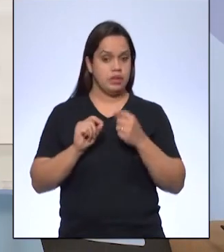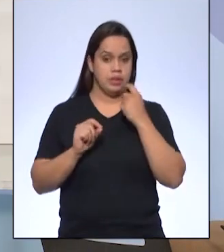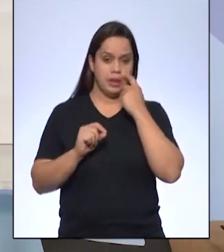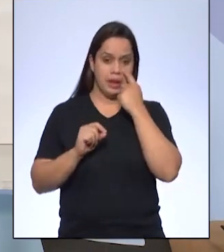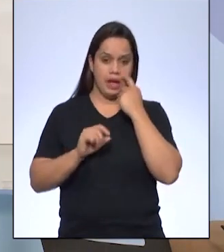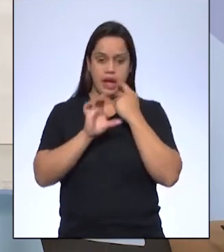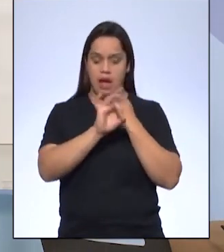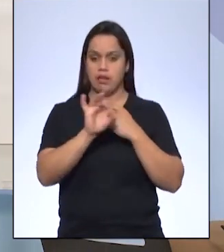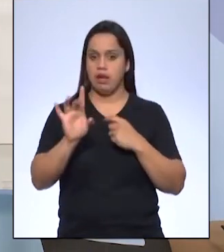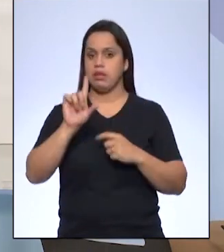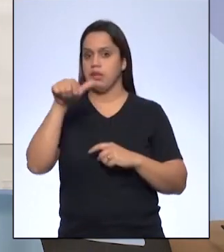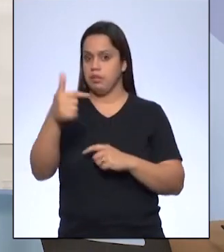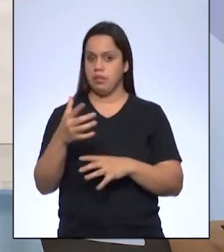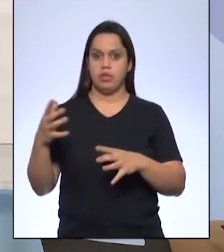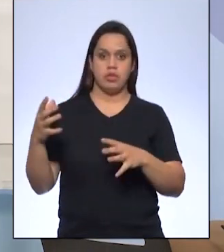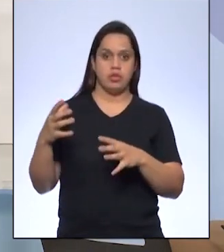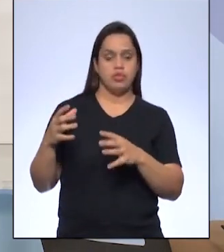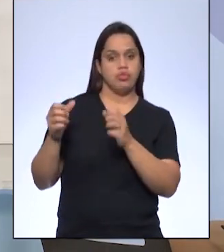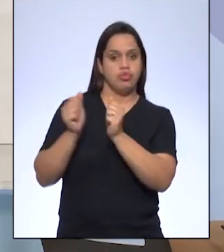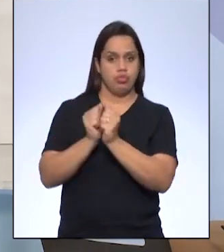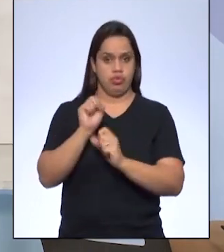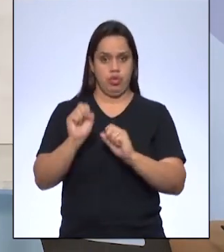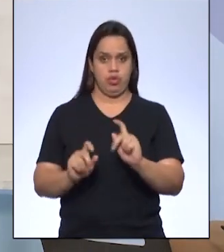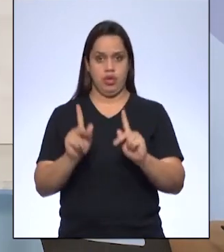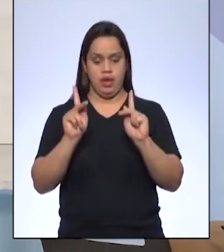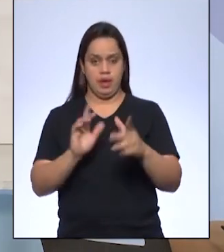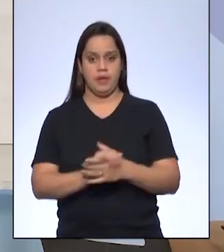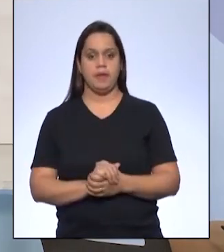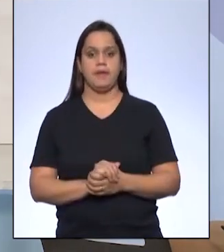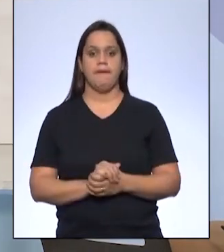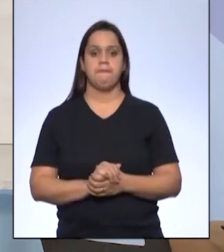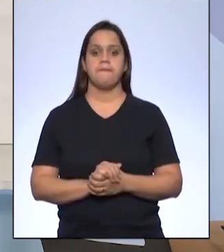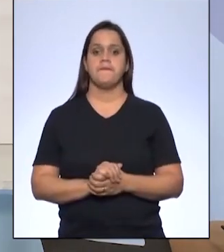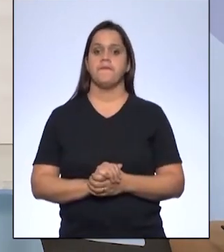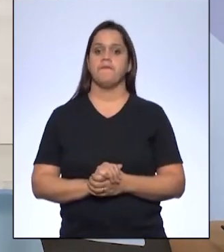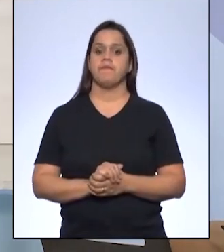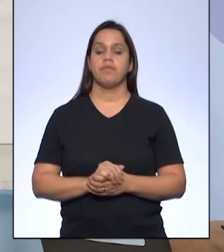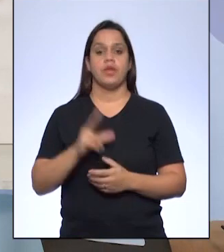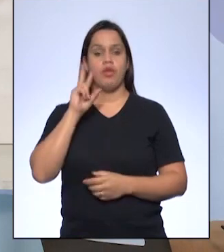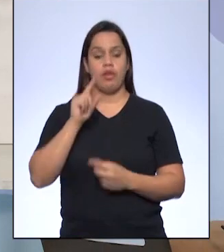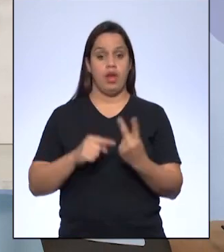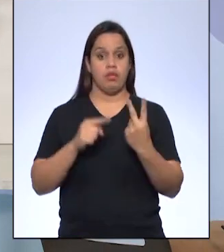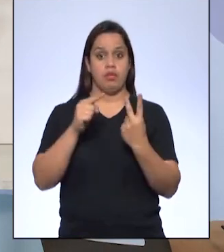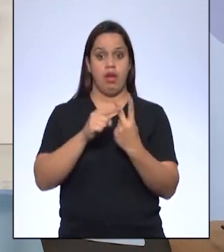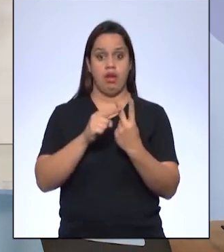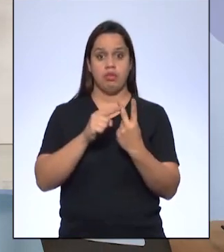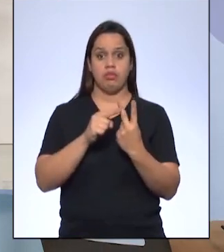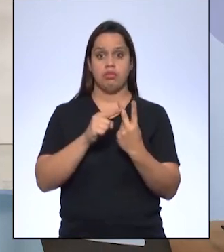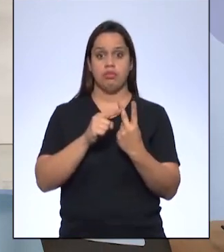tudo. Ó, radicais semelhantes, raiz quadrada de 3.